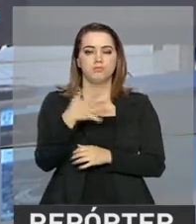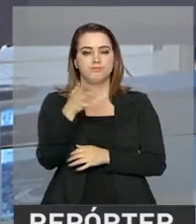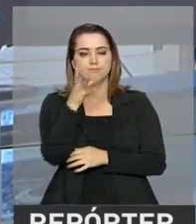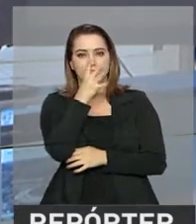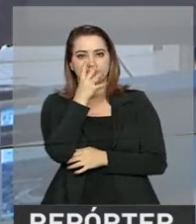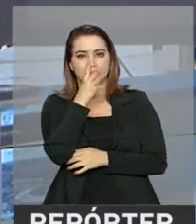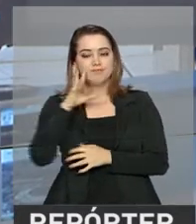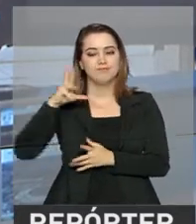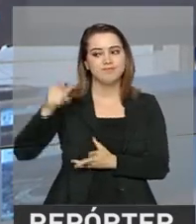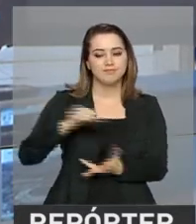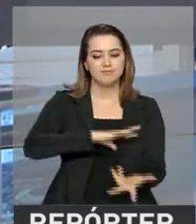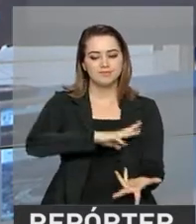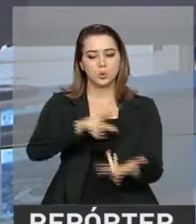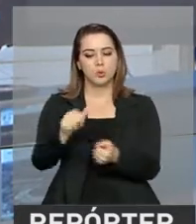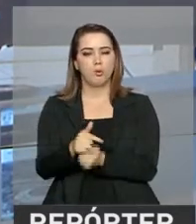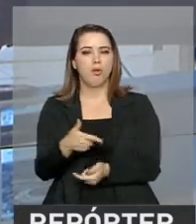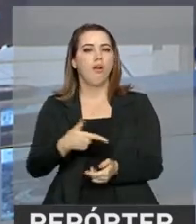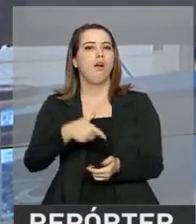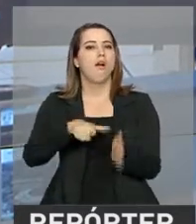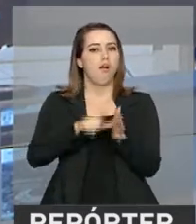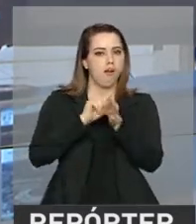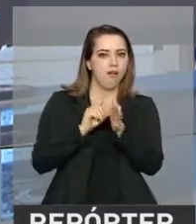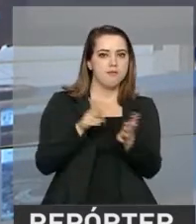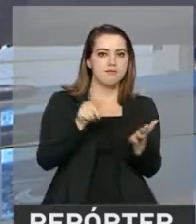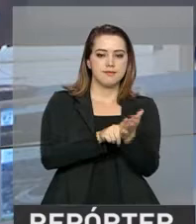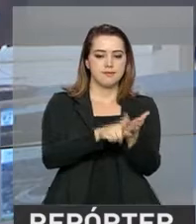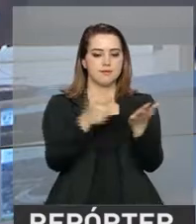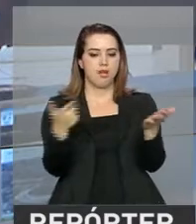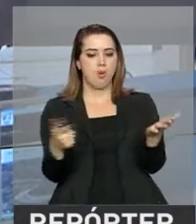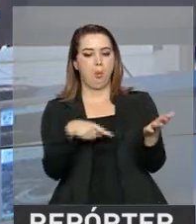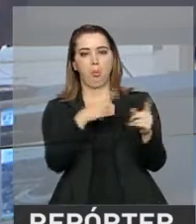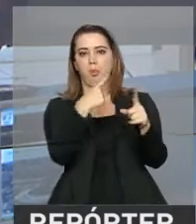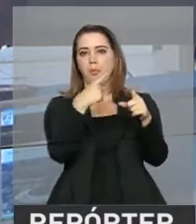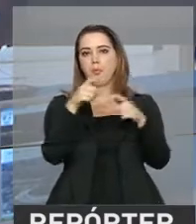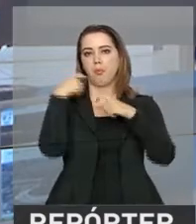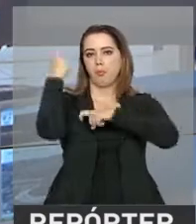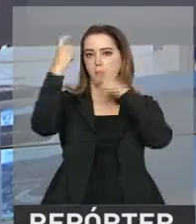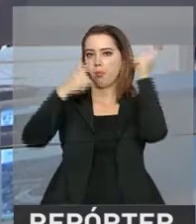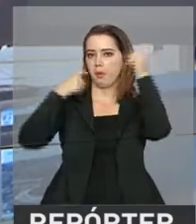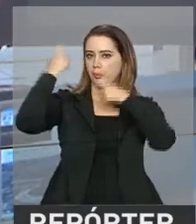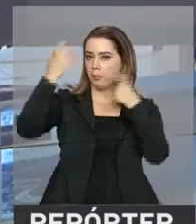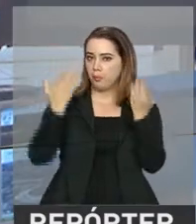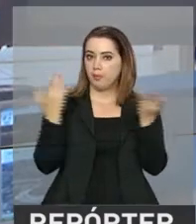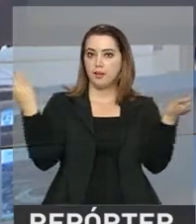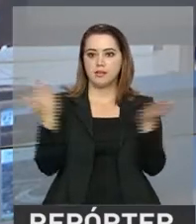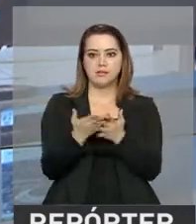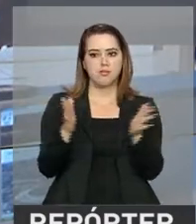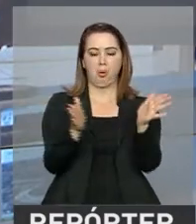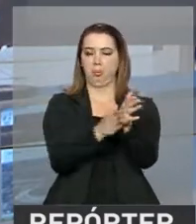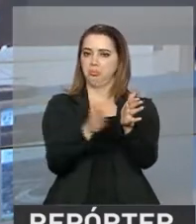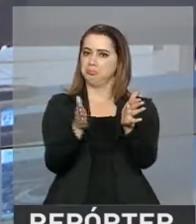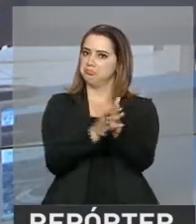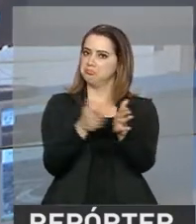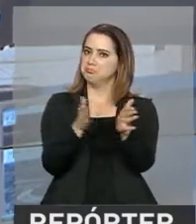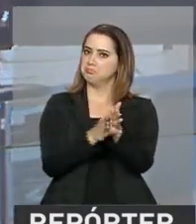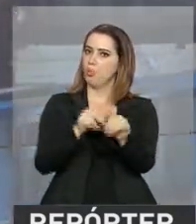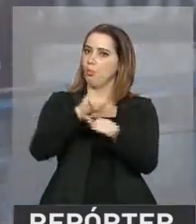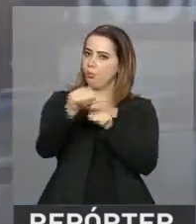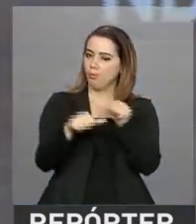jornais estrangeiros, que antes estavam preocupados com a competição, agora elogiam a organização das Olimpíadas.